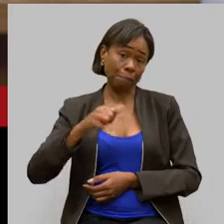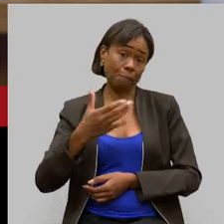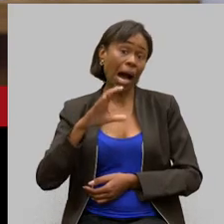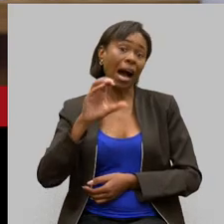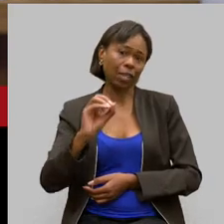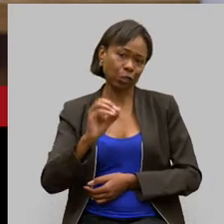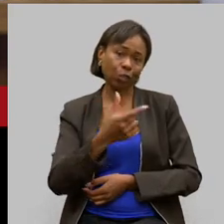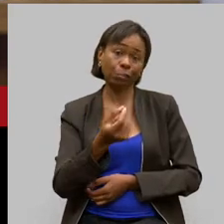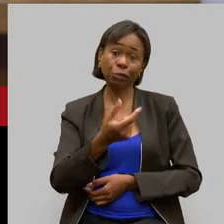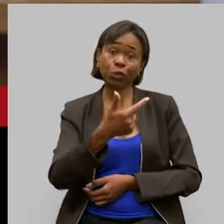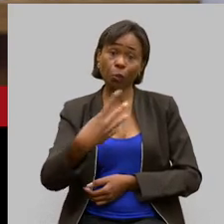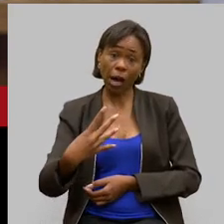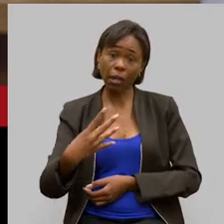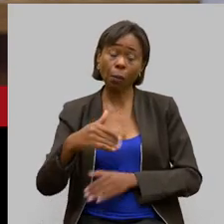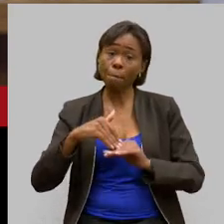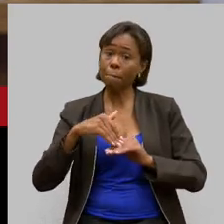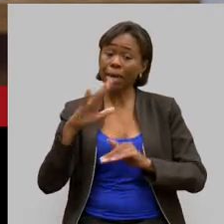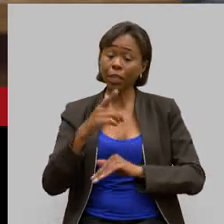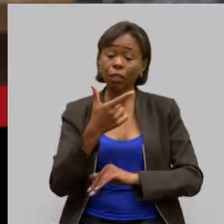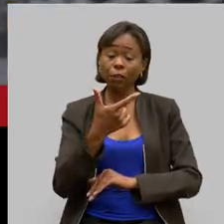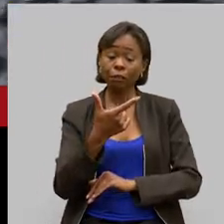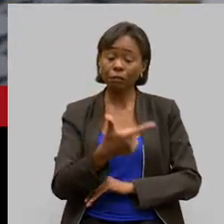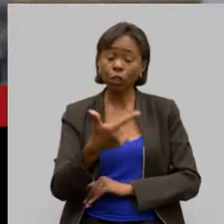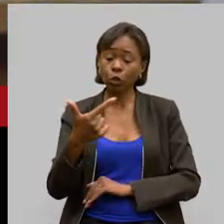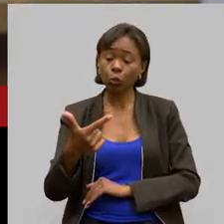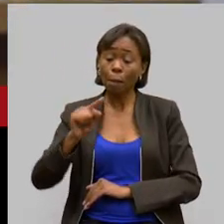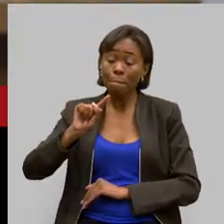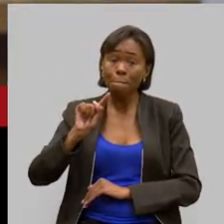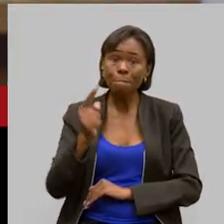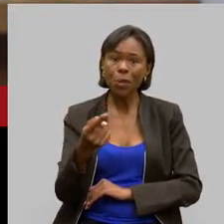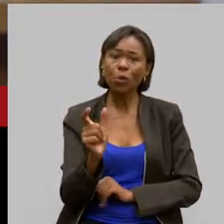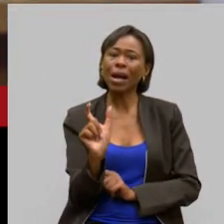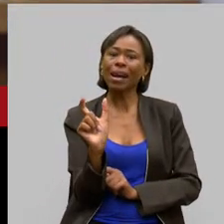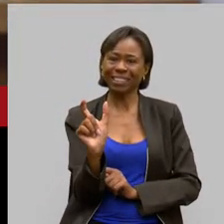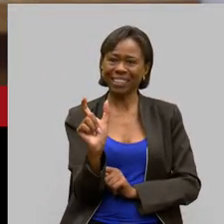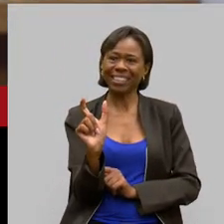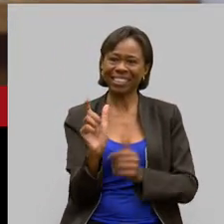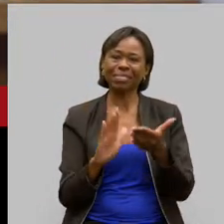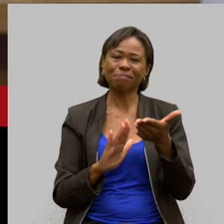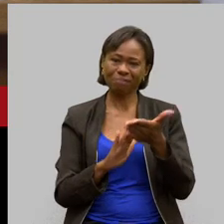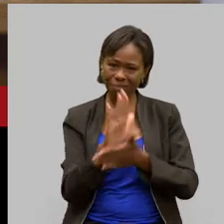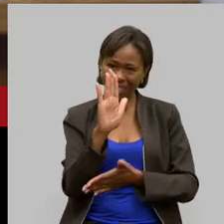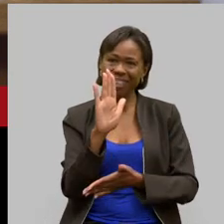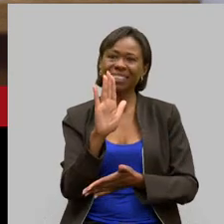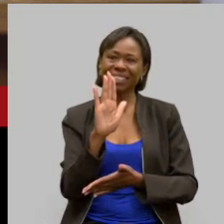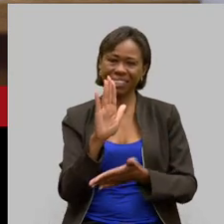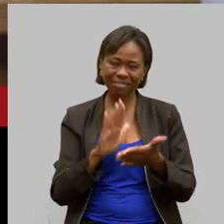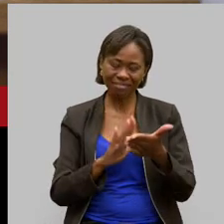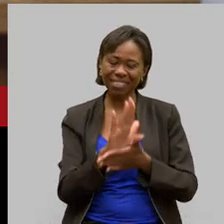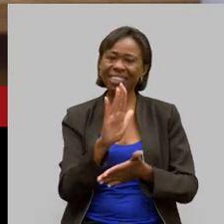22.000 carteiras emitidas carteiras são 22 ex examente